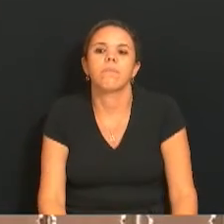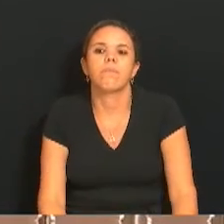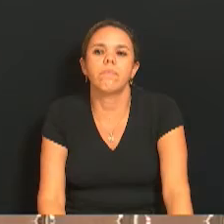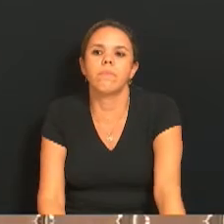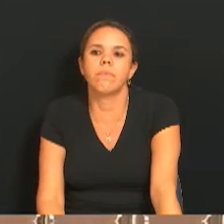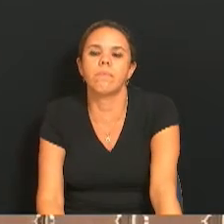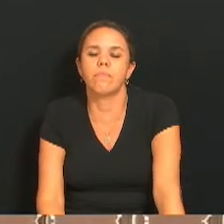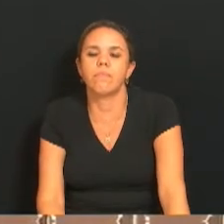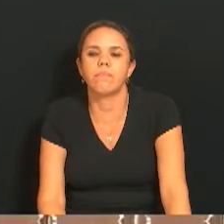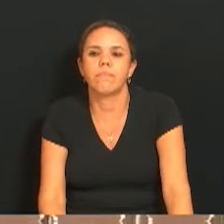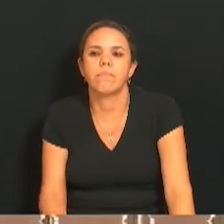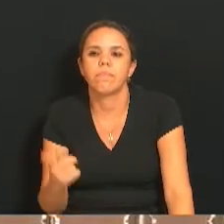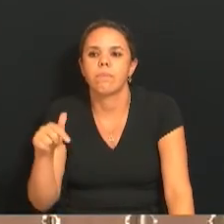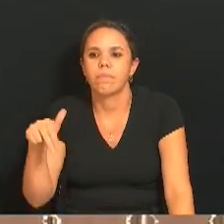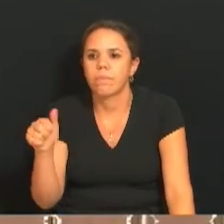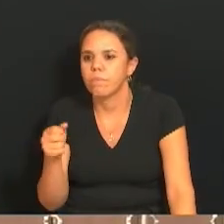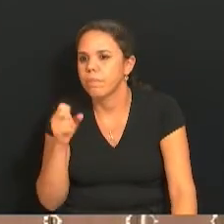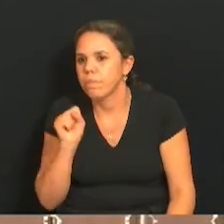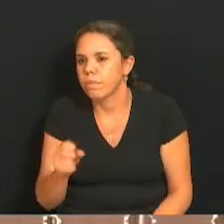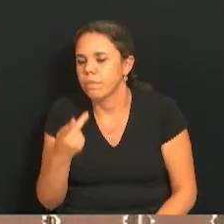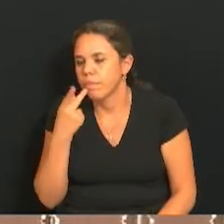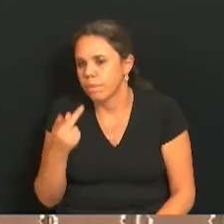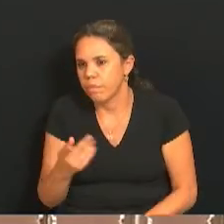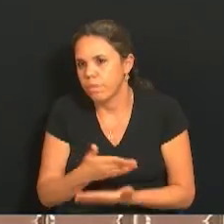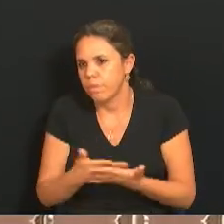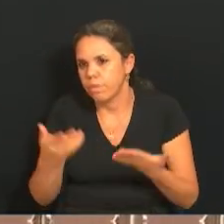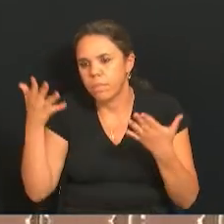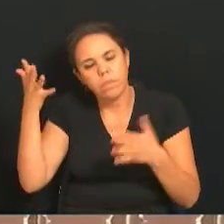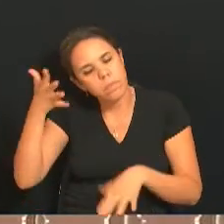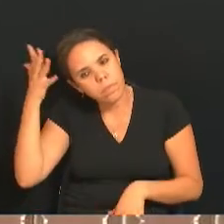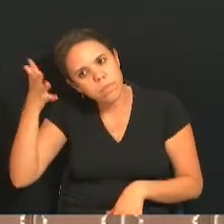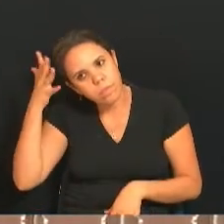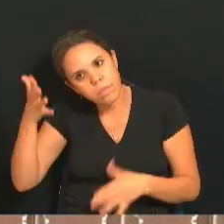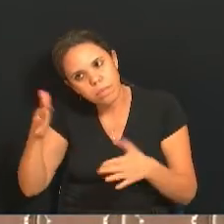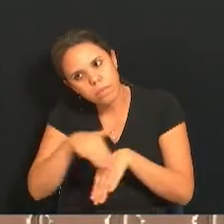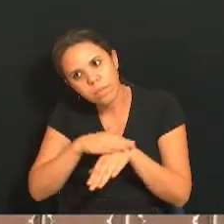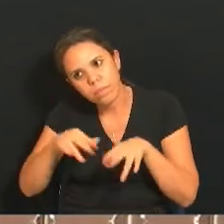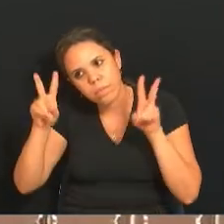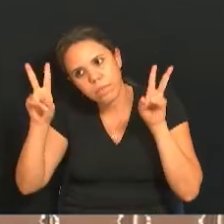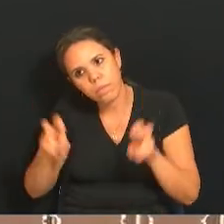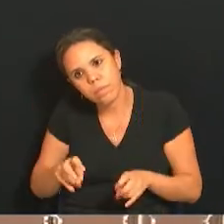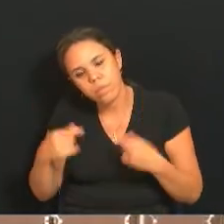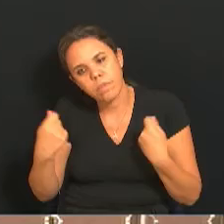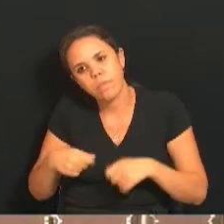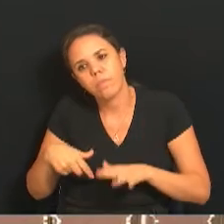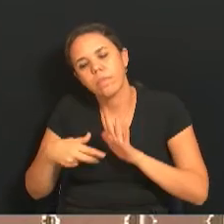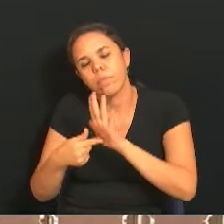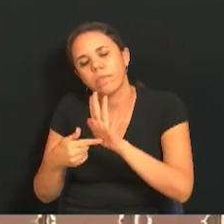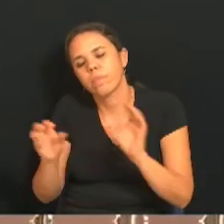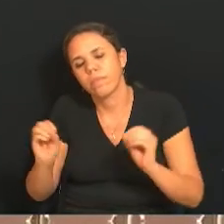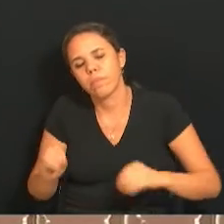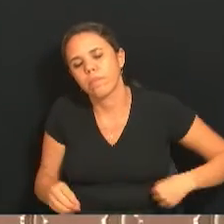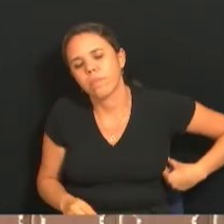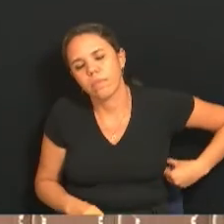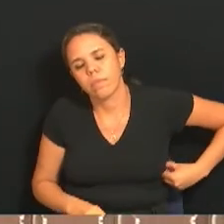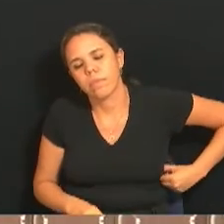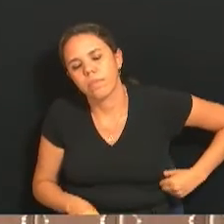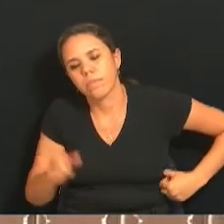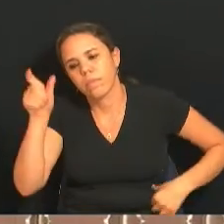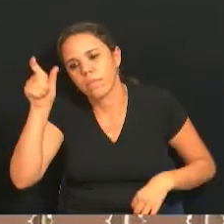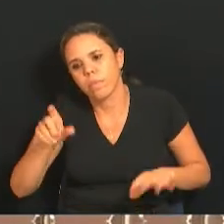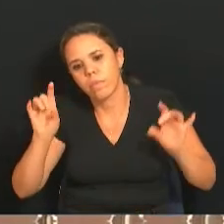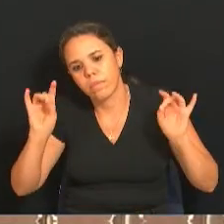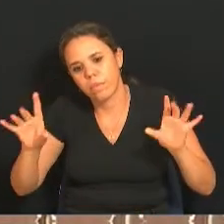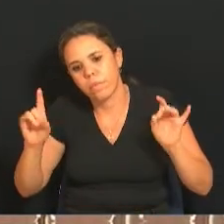Maria Helena, né, já peço a palavra da senhora também não preciso fazer apresentações, a senhora é uma pessoa também que tem